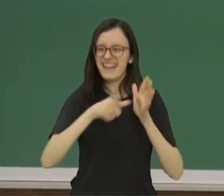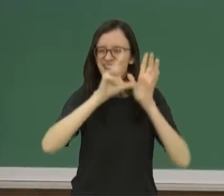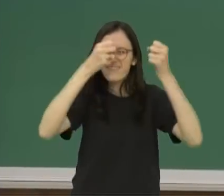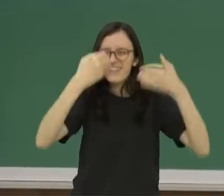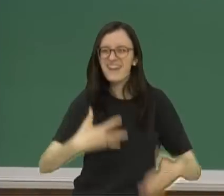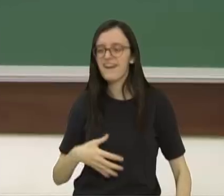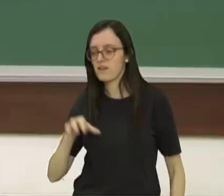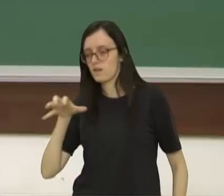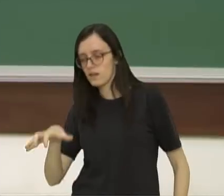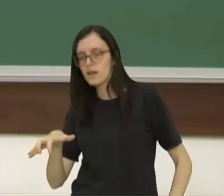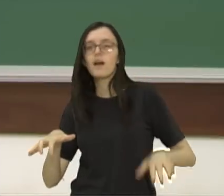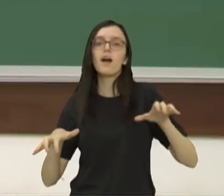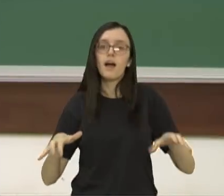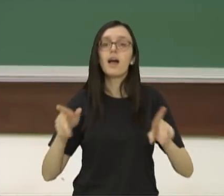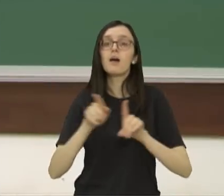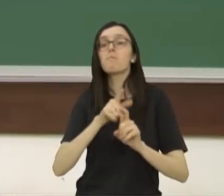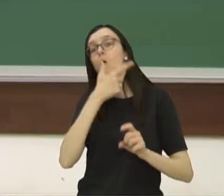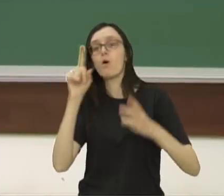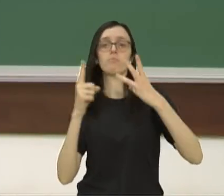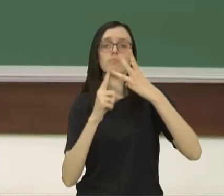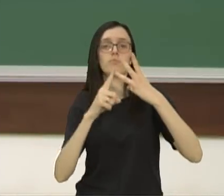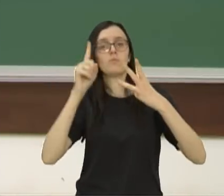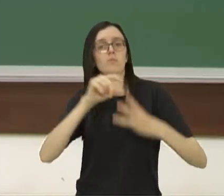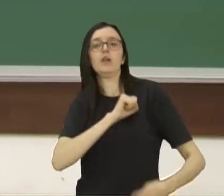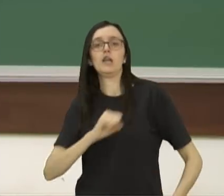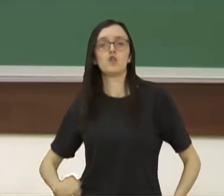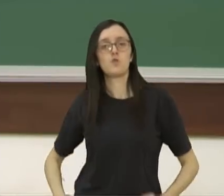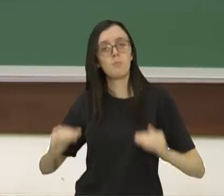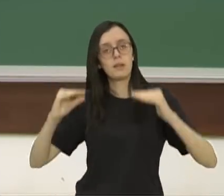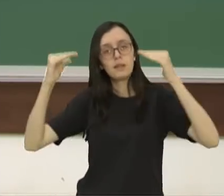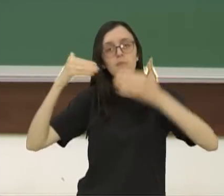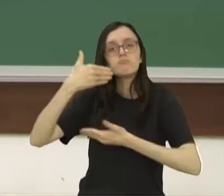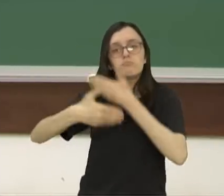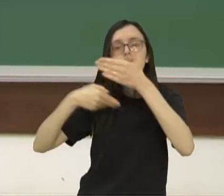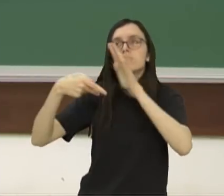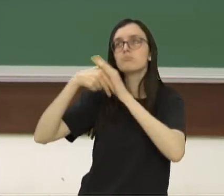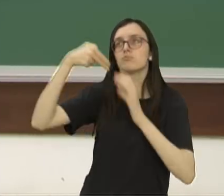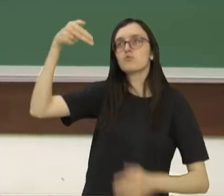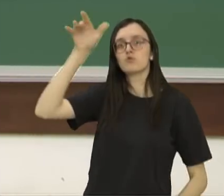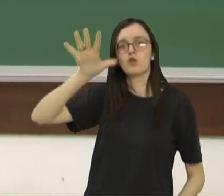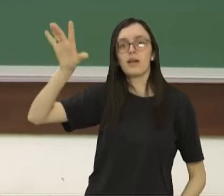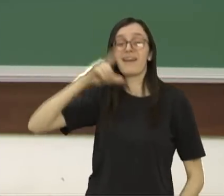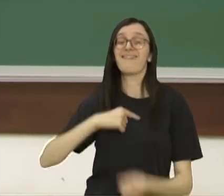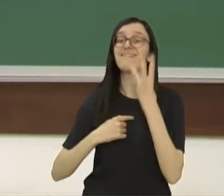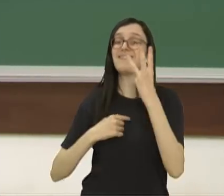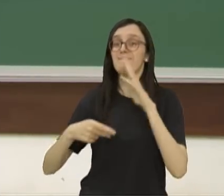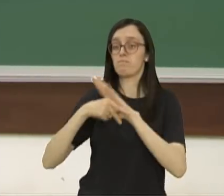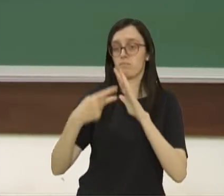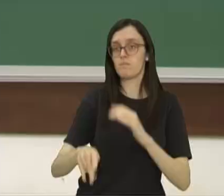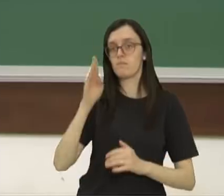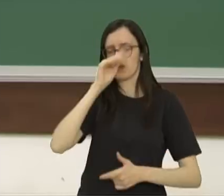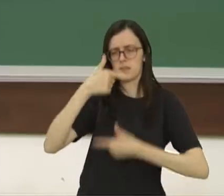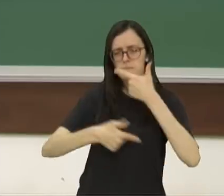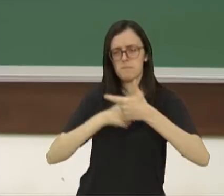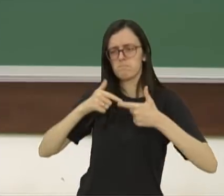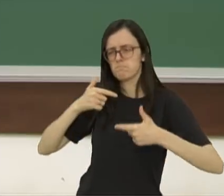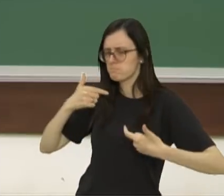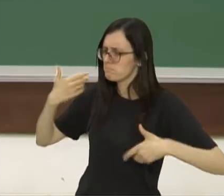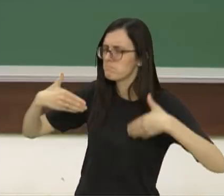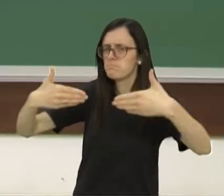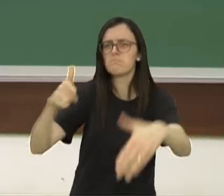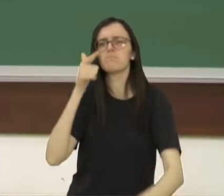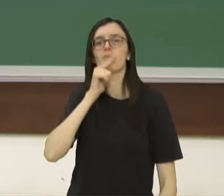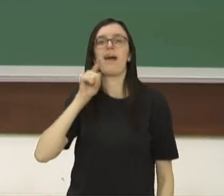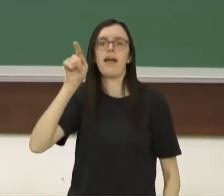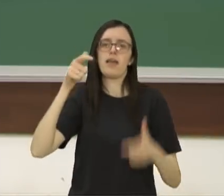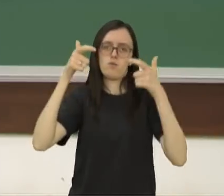a DENOX e ela tem também a SUDENE, né? Então 3 agências nacionais que trabalham para o desenvolvimento